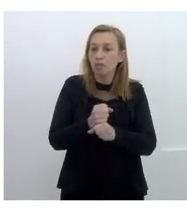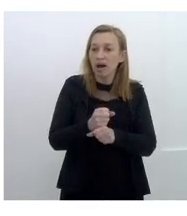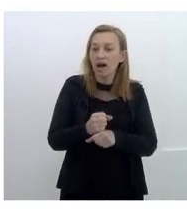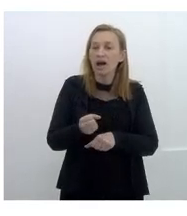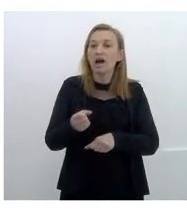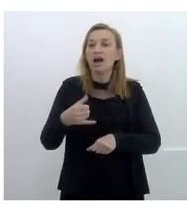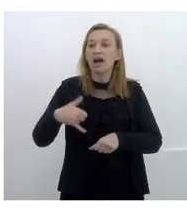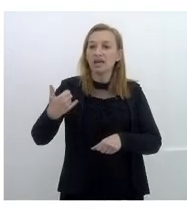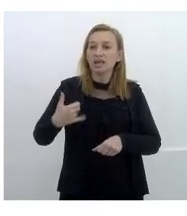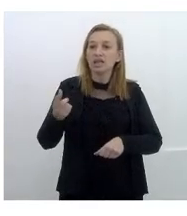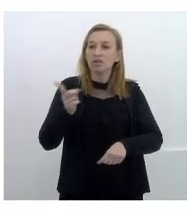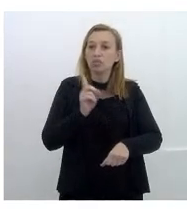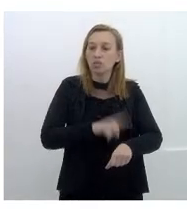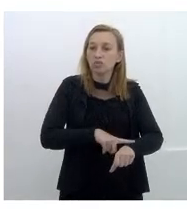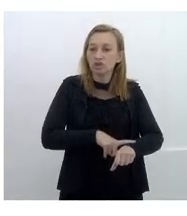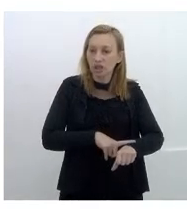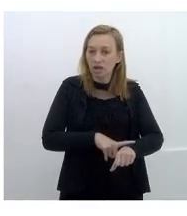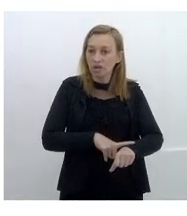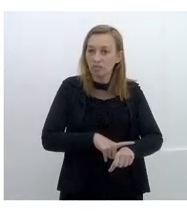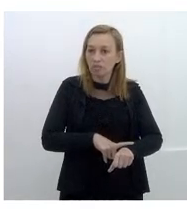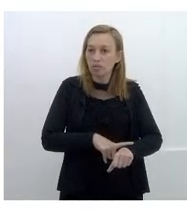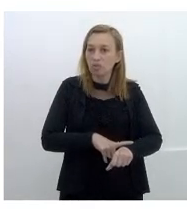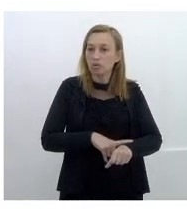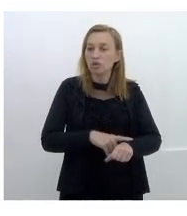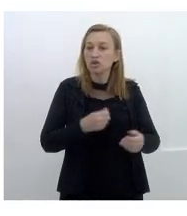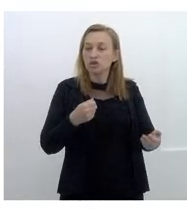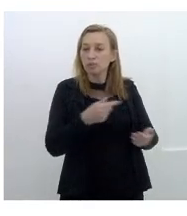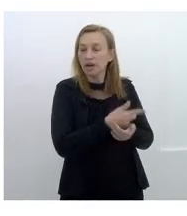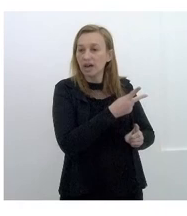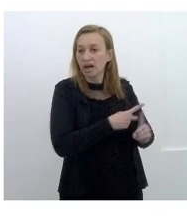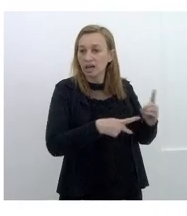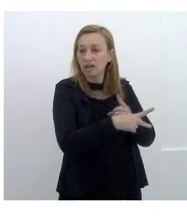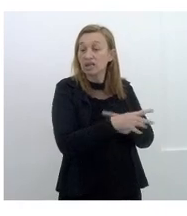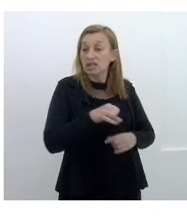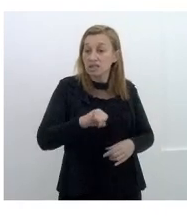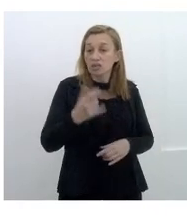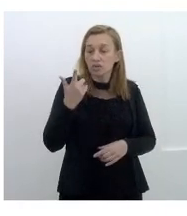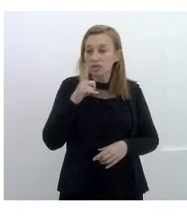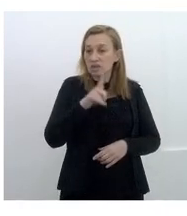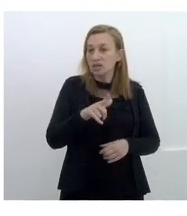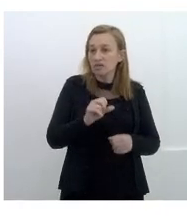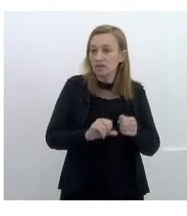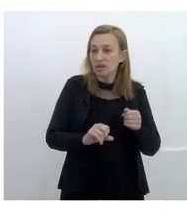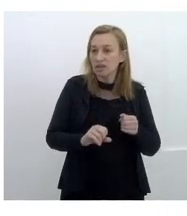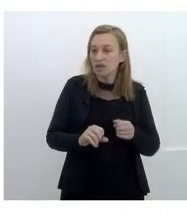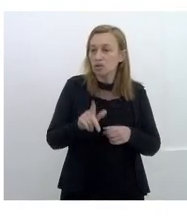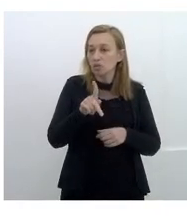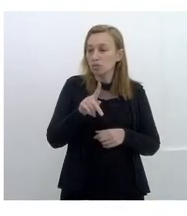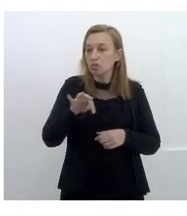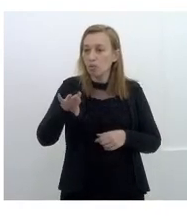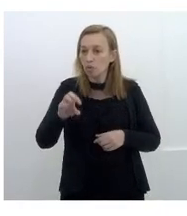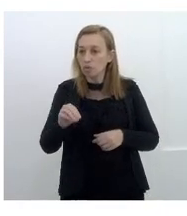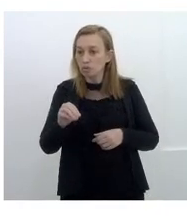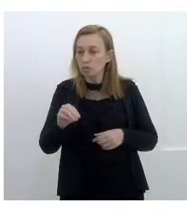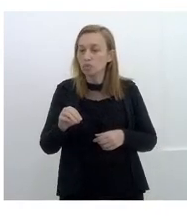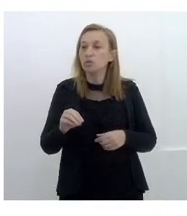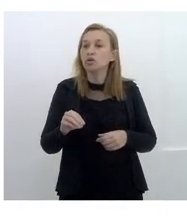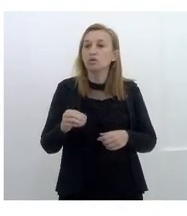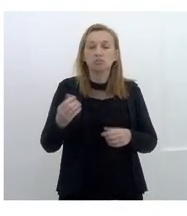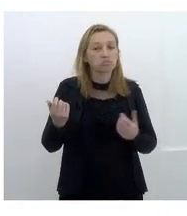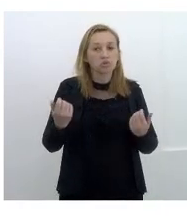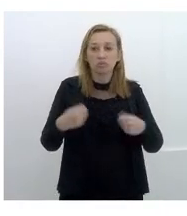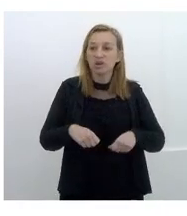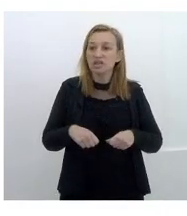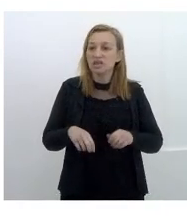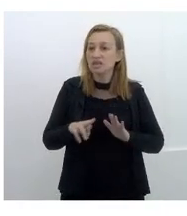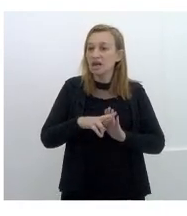com o tempo de contribuição se você fizer esses pontos você não precisa ir para essa regra de ter 100 porcento do